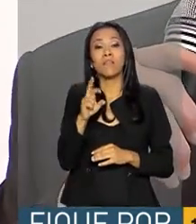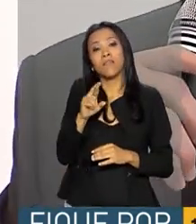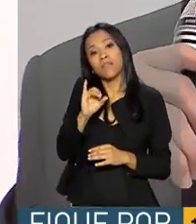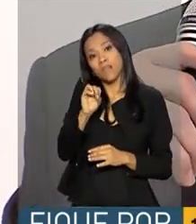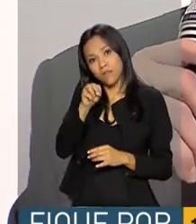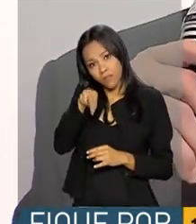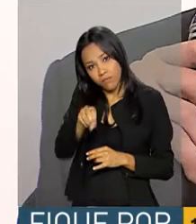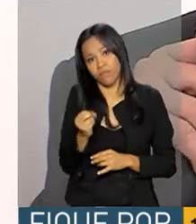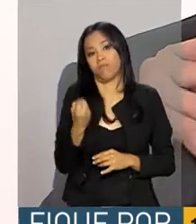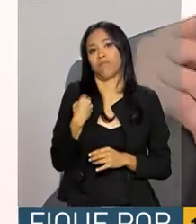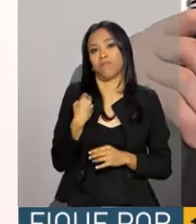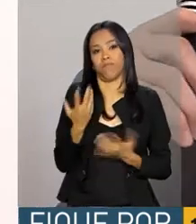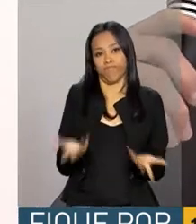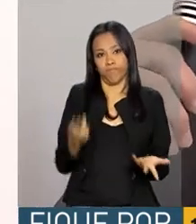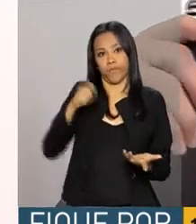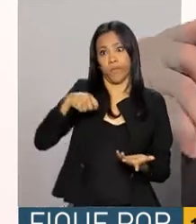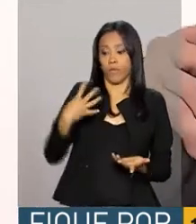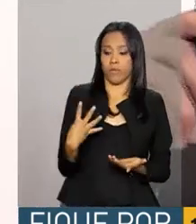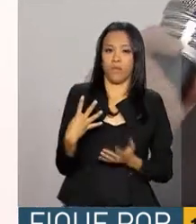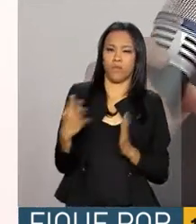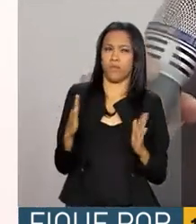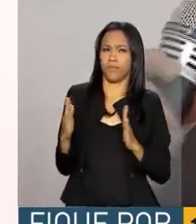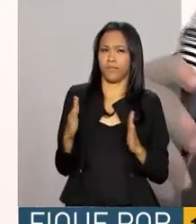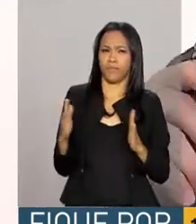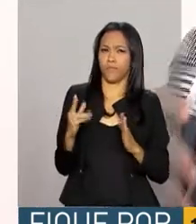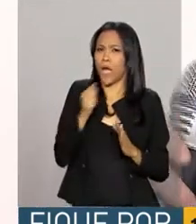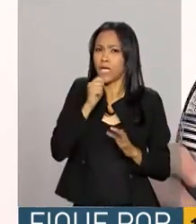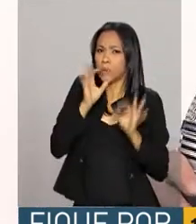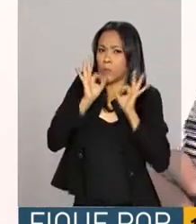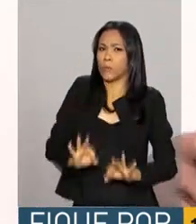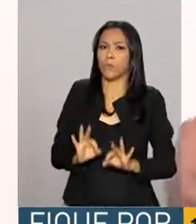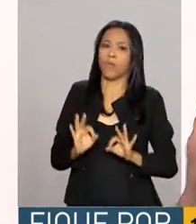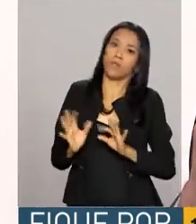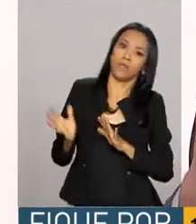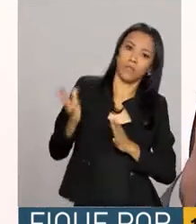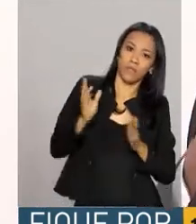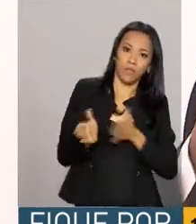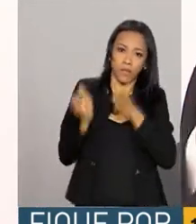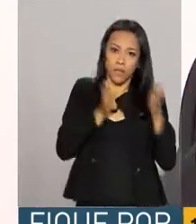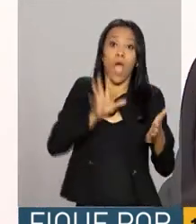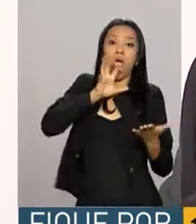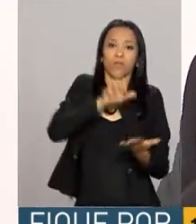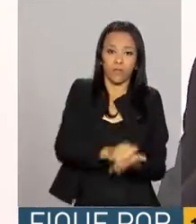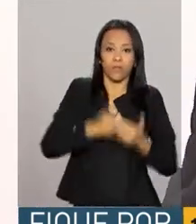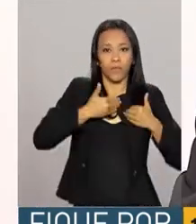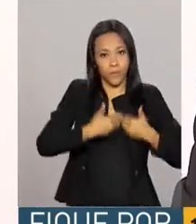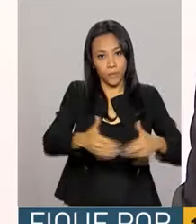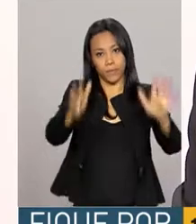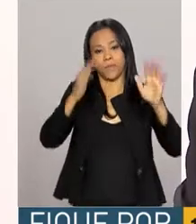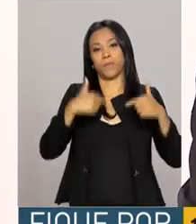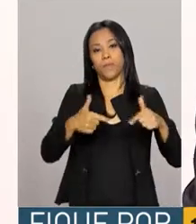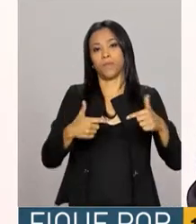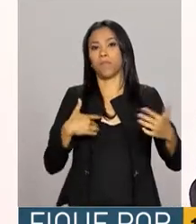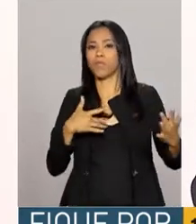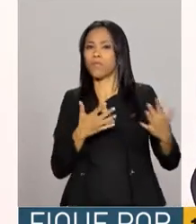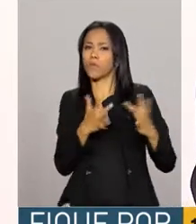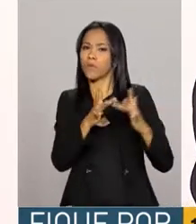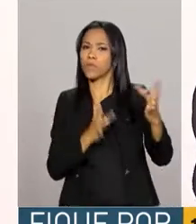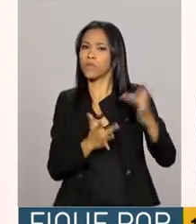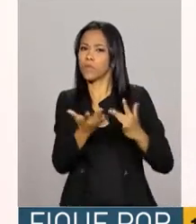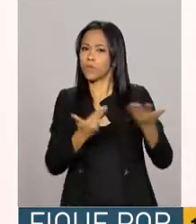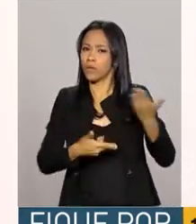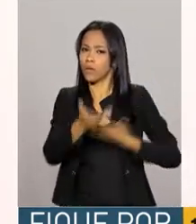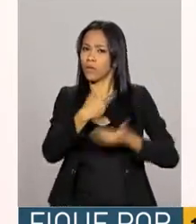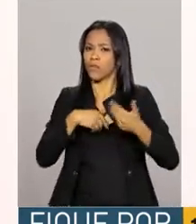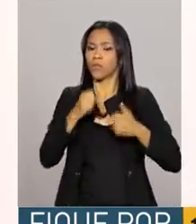quatro meses é fruto do que uma conjugação convenhamos entre o executivo eo congresso nacional e agora